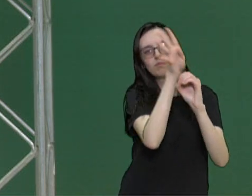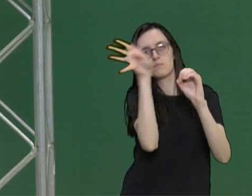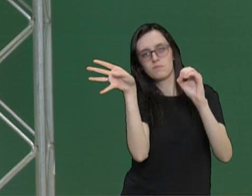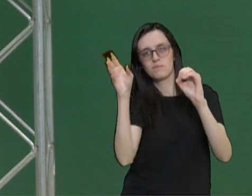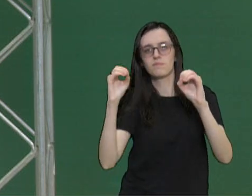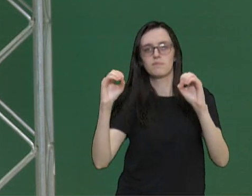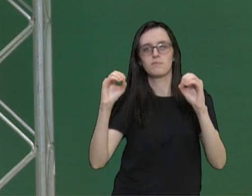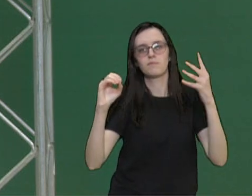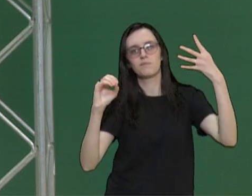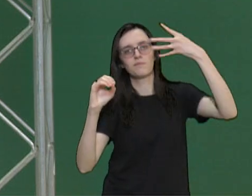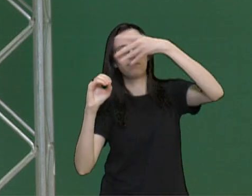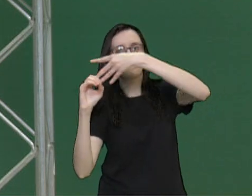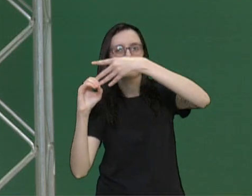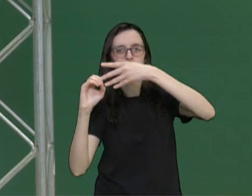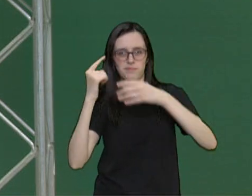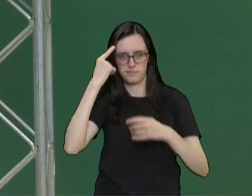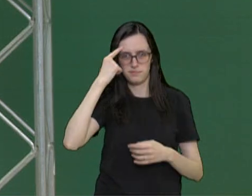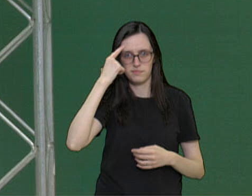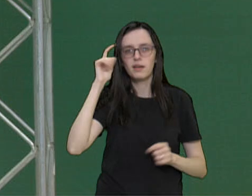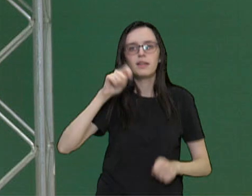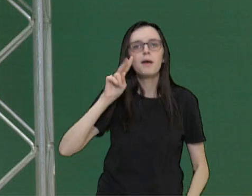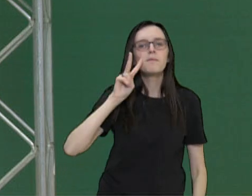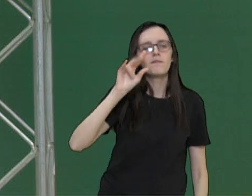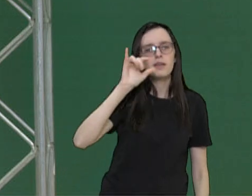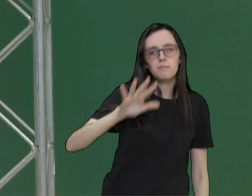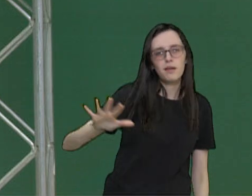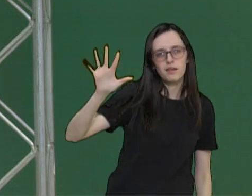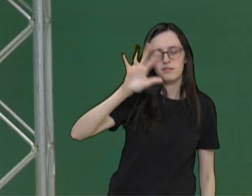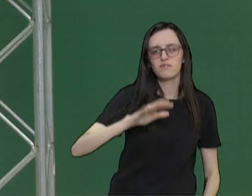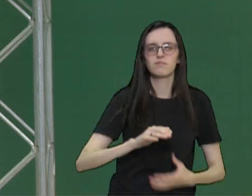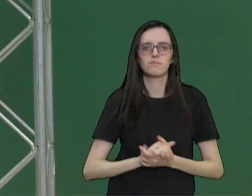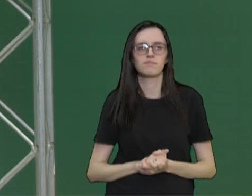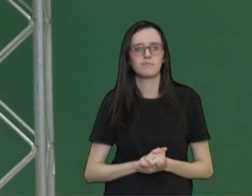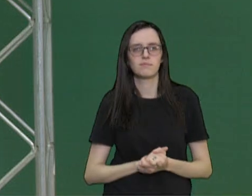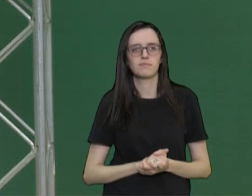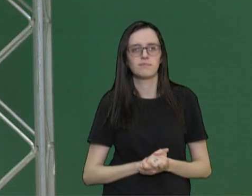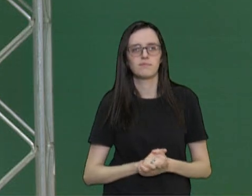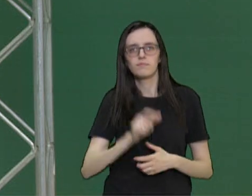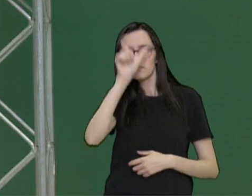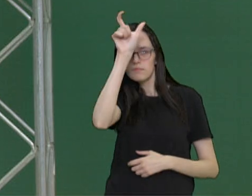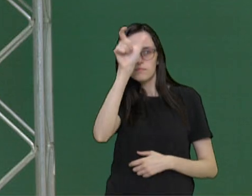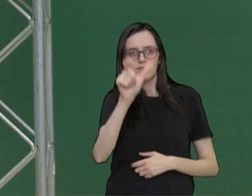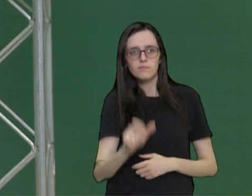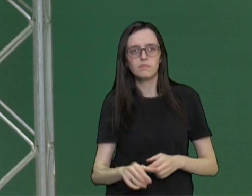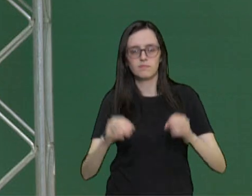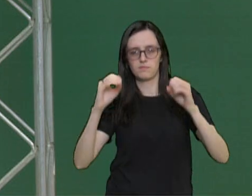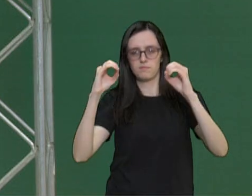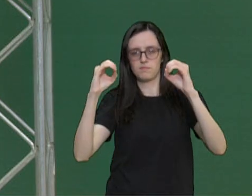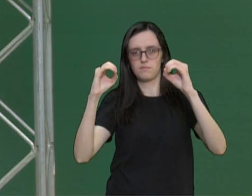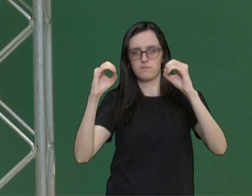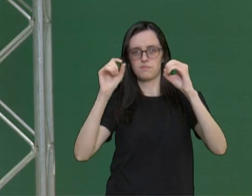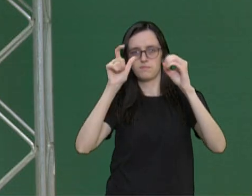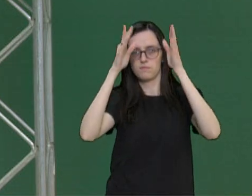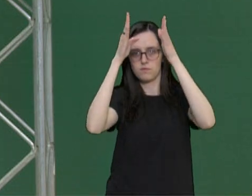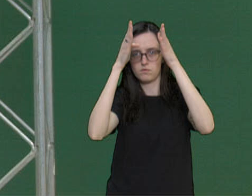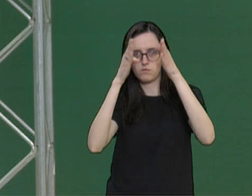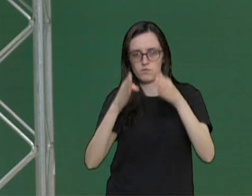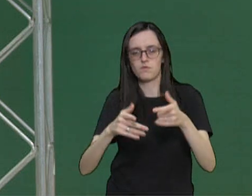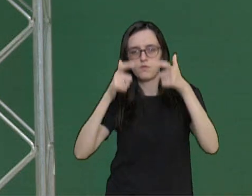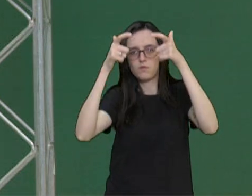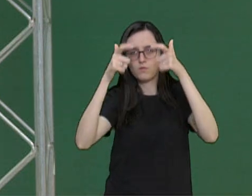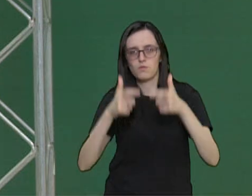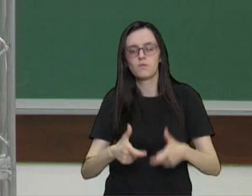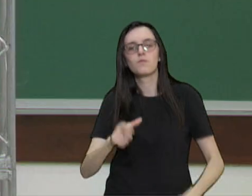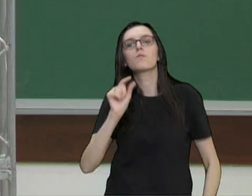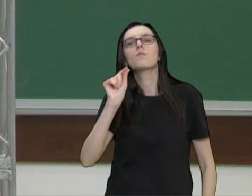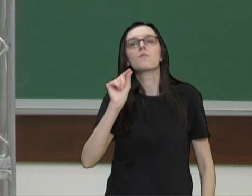entram na carga negativa, como a gente pode ver aqui na figura. Essa distorção aqui elétrica do espaço